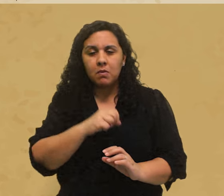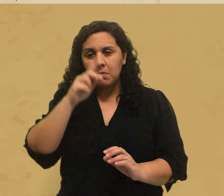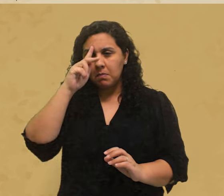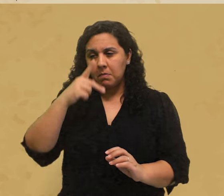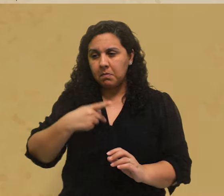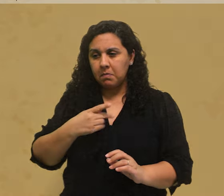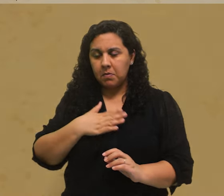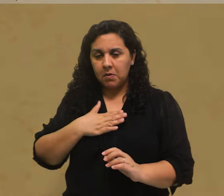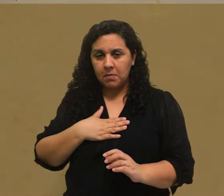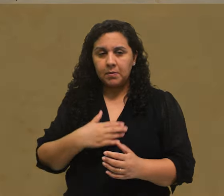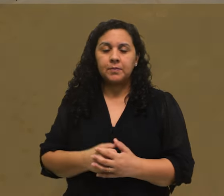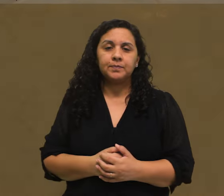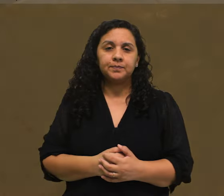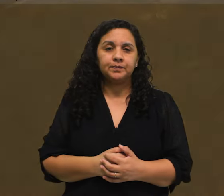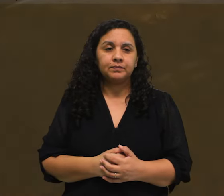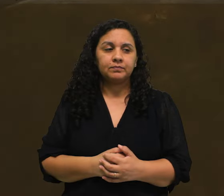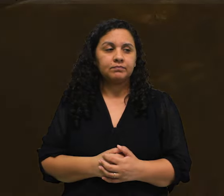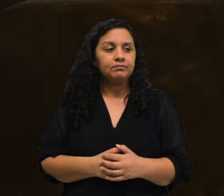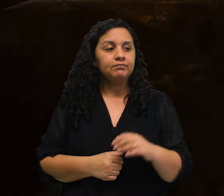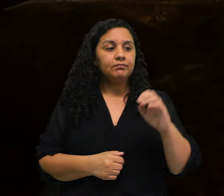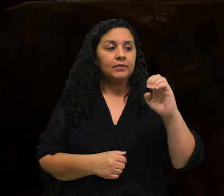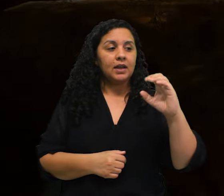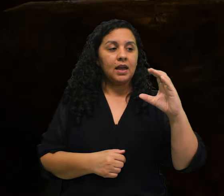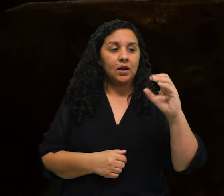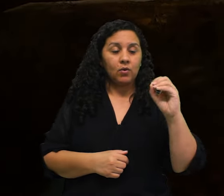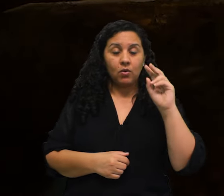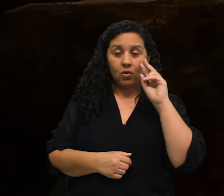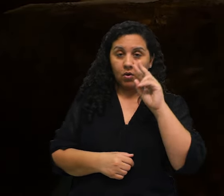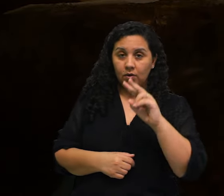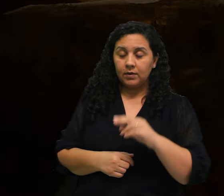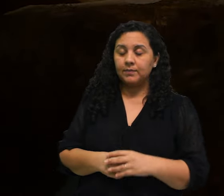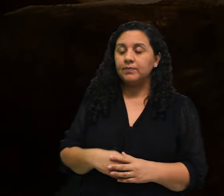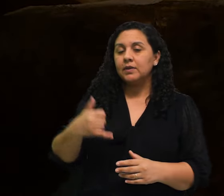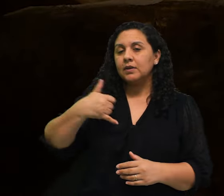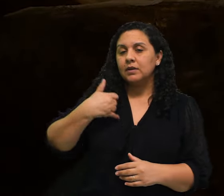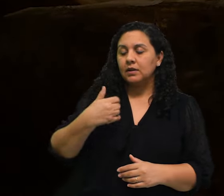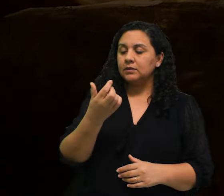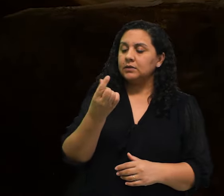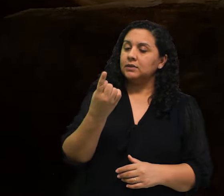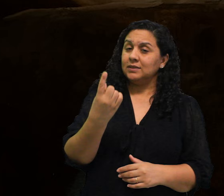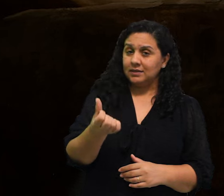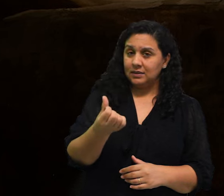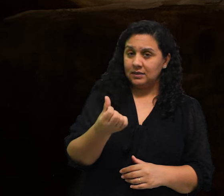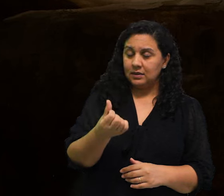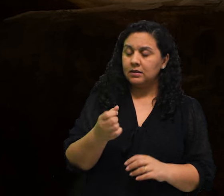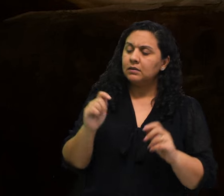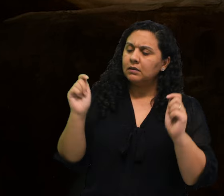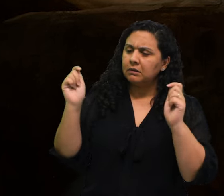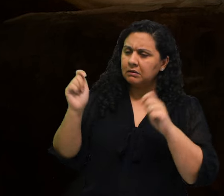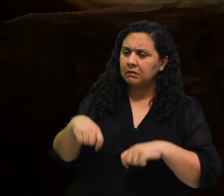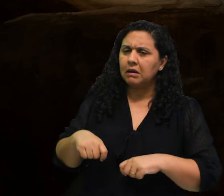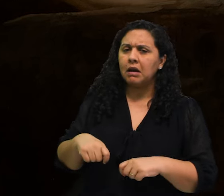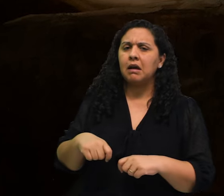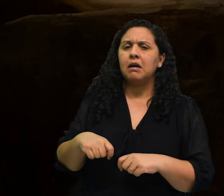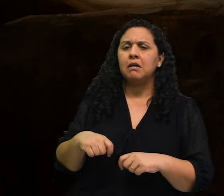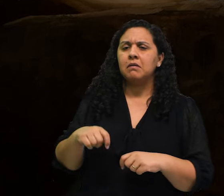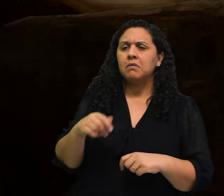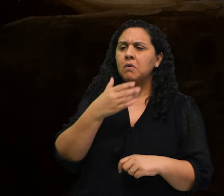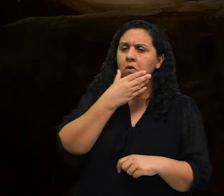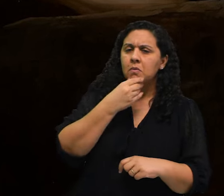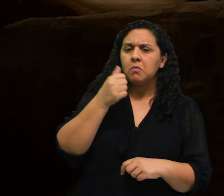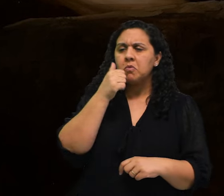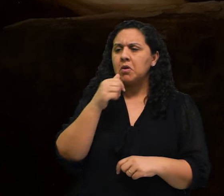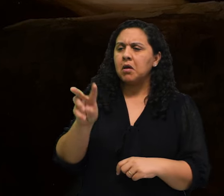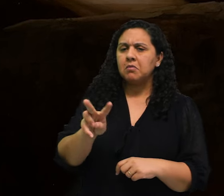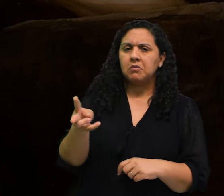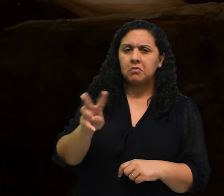si próprio. O olhar de Eco. Com 16 anos de idade, poderia passar tanto por